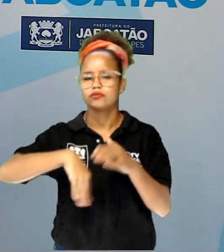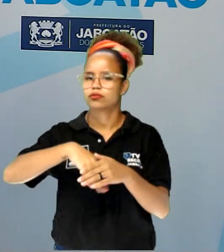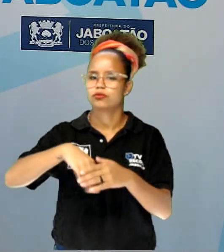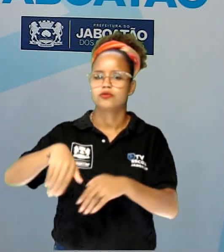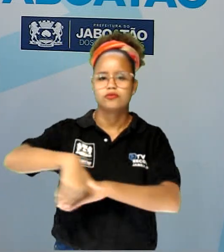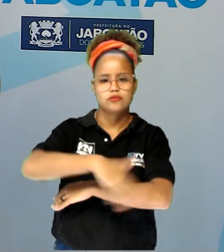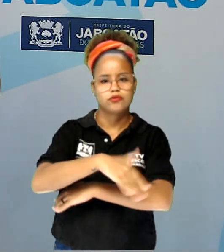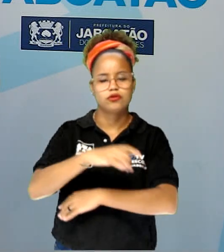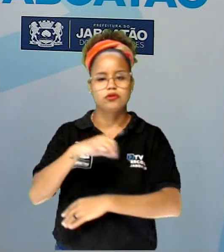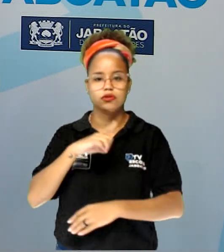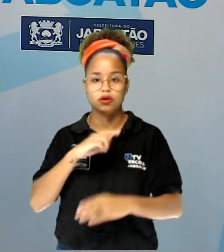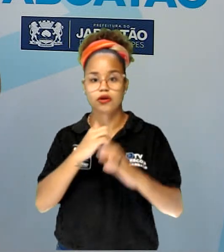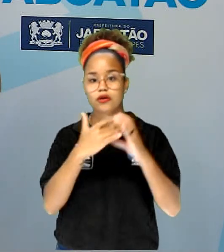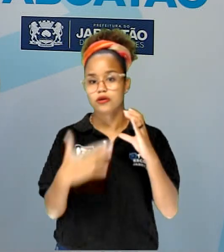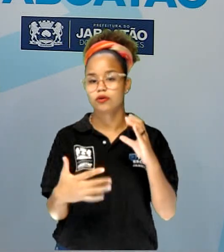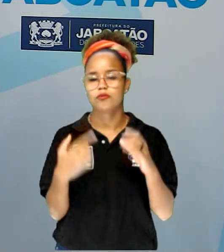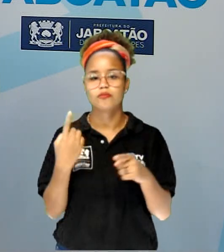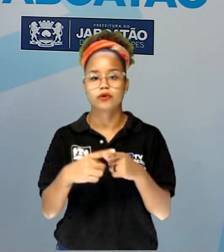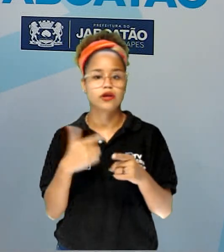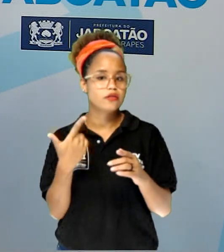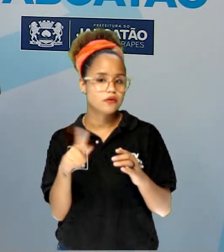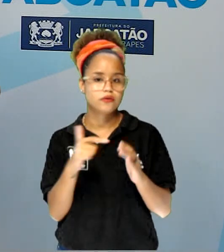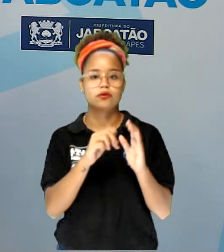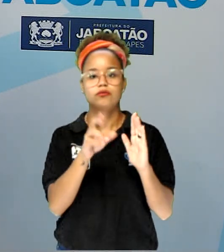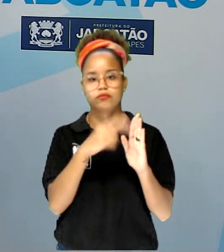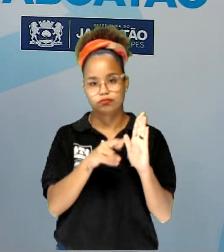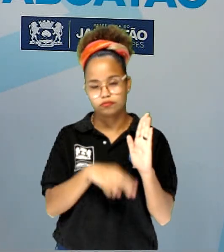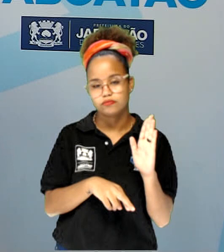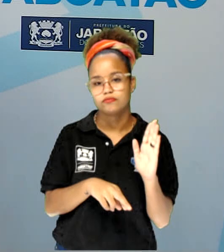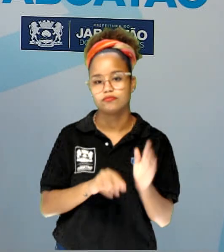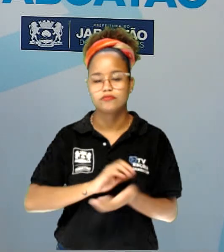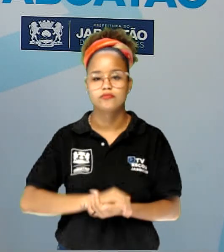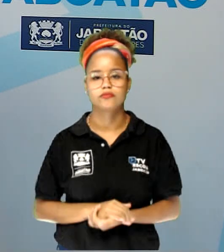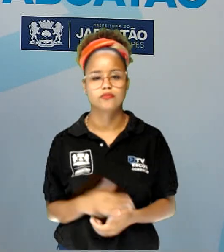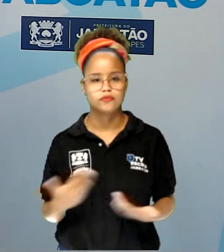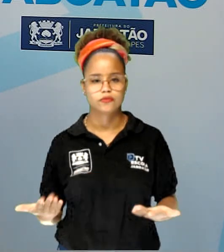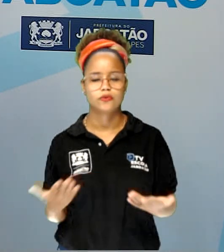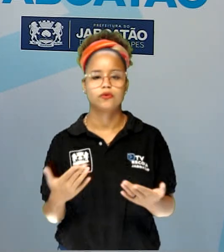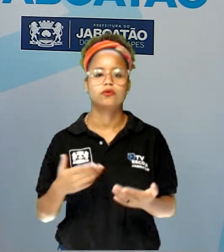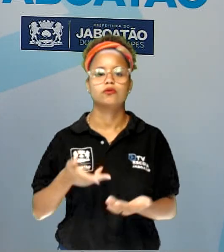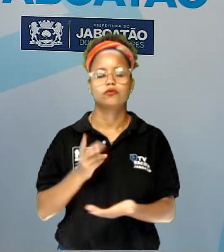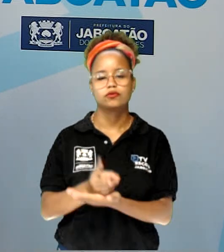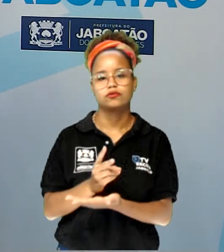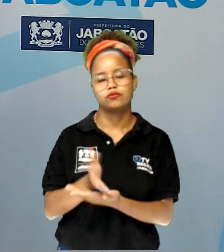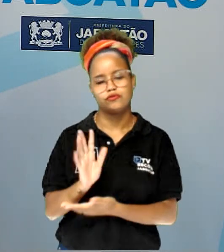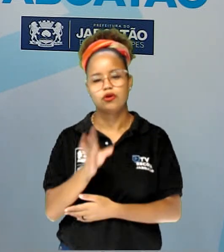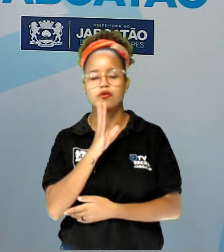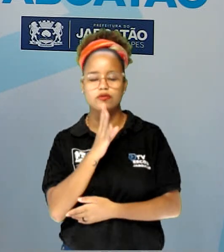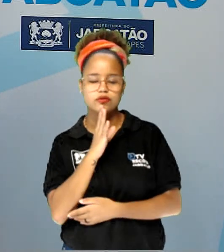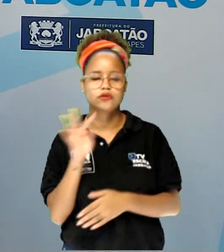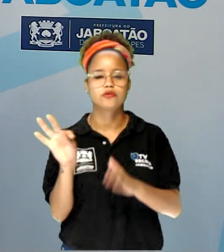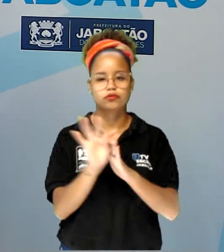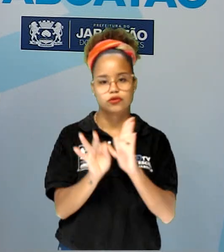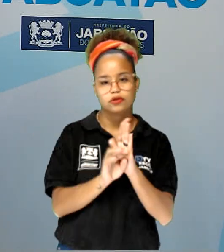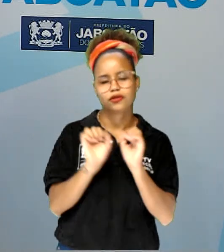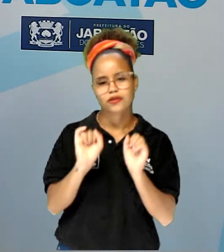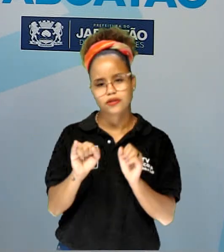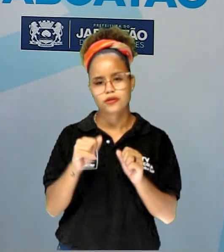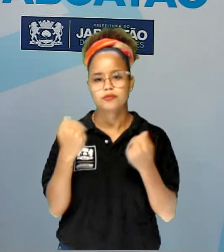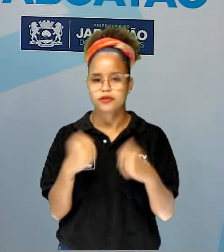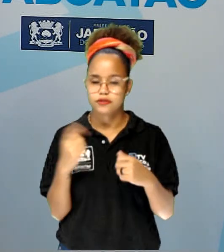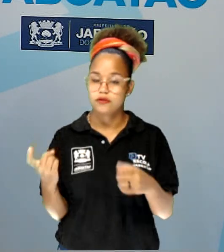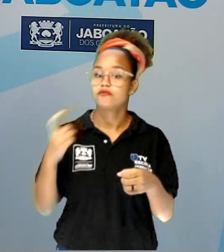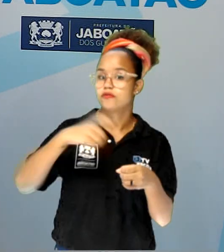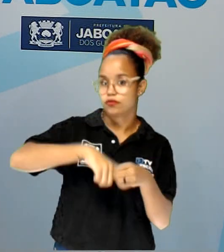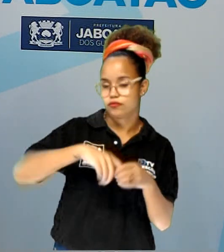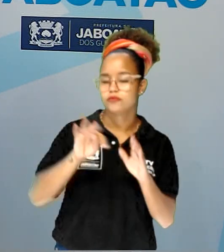se caracteriza justamente por não ter regras, né? Então, vamos aí adiante, nós já conhecemos o texto. Se for necessário, voltaremos a